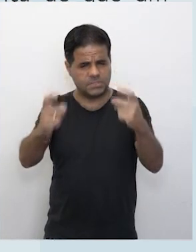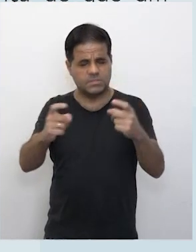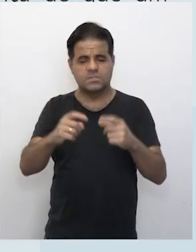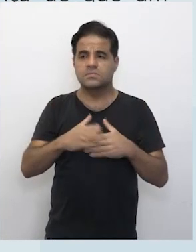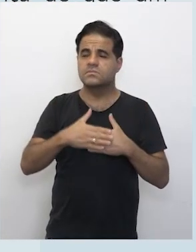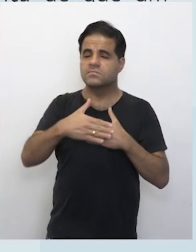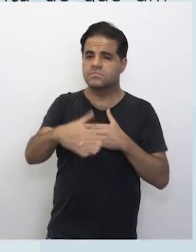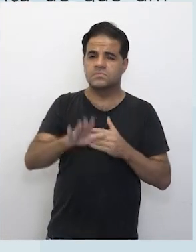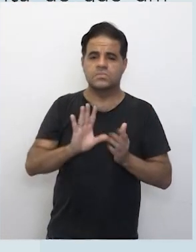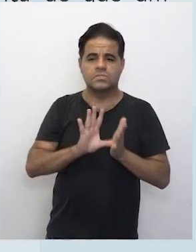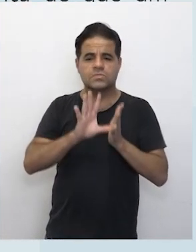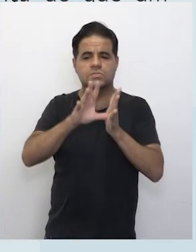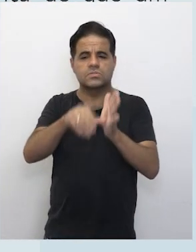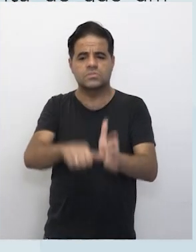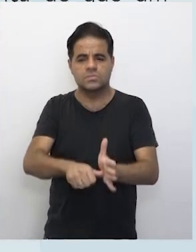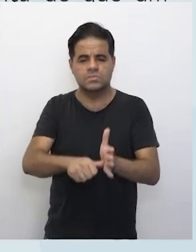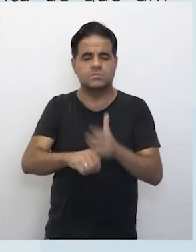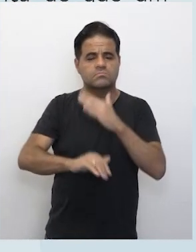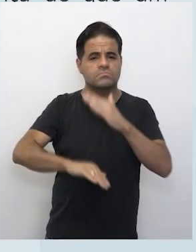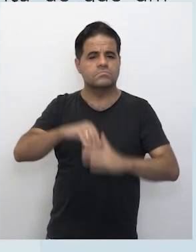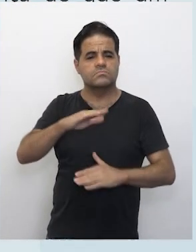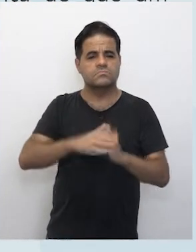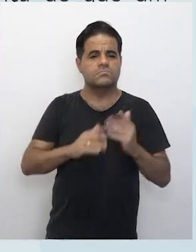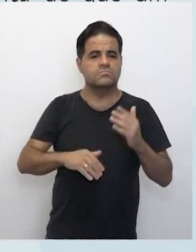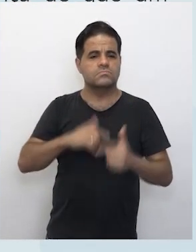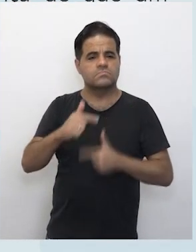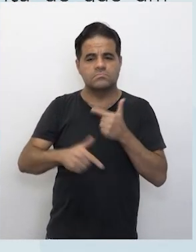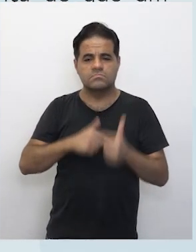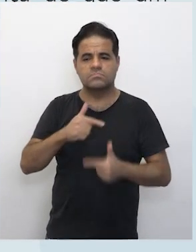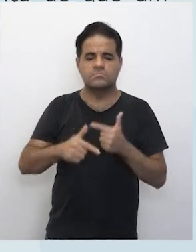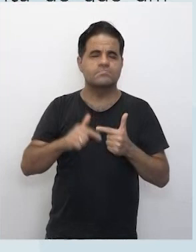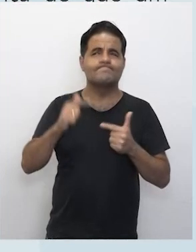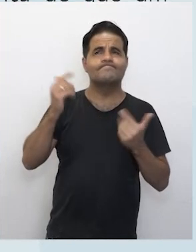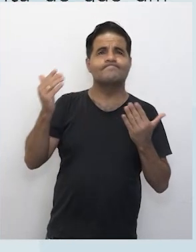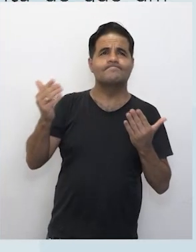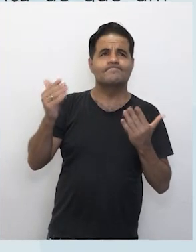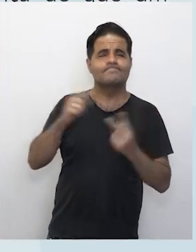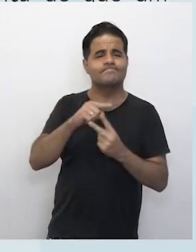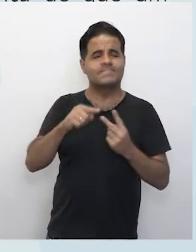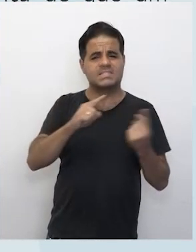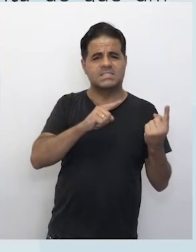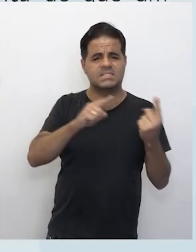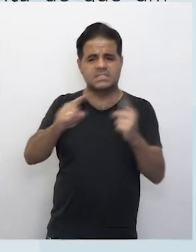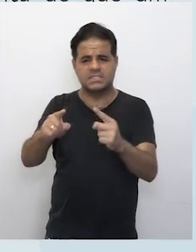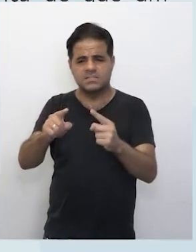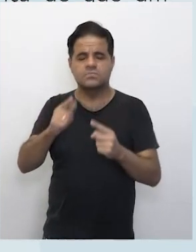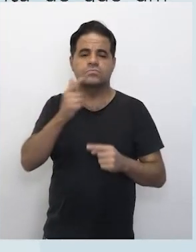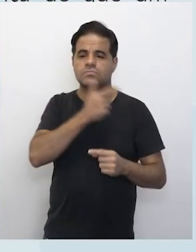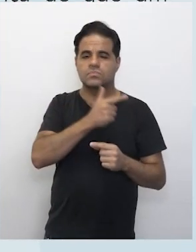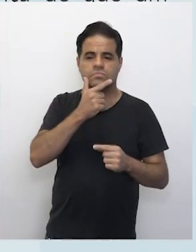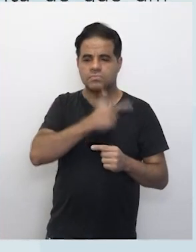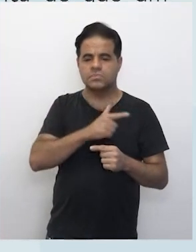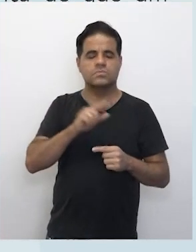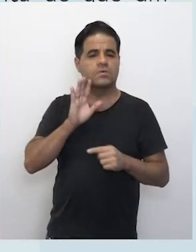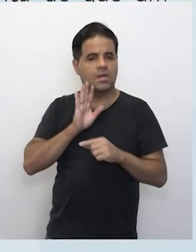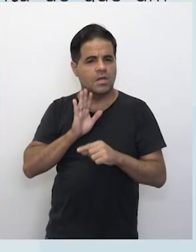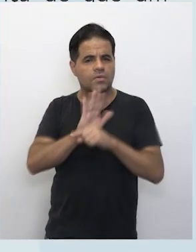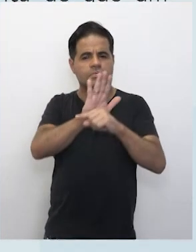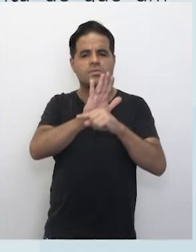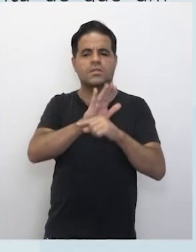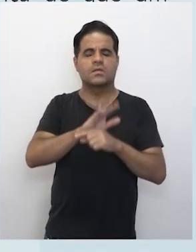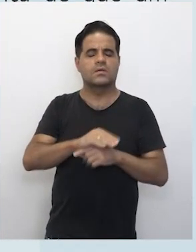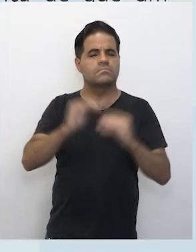Tássia havia roubado uma obra de sua propriedade. Então, com essa dupla denúncia, ele conseguiu fazer com que as